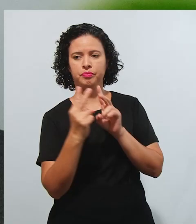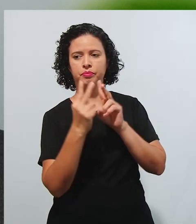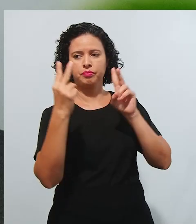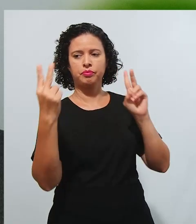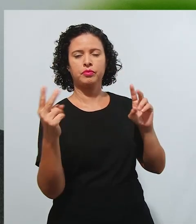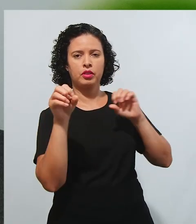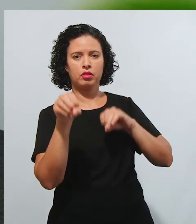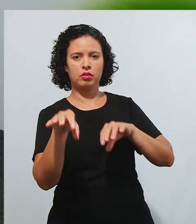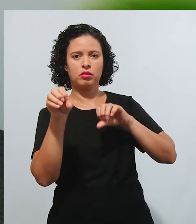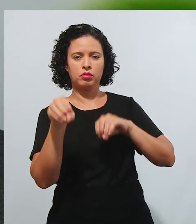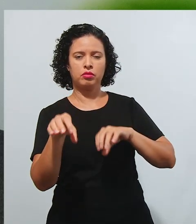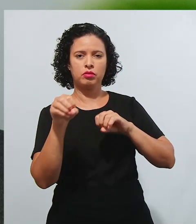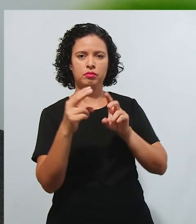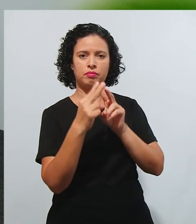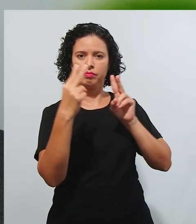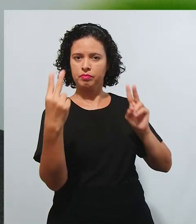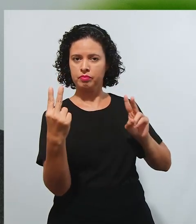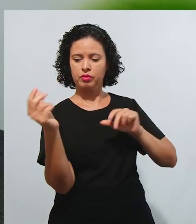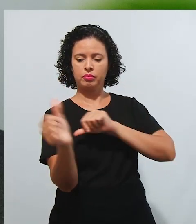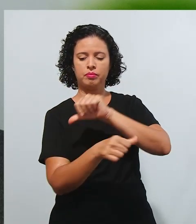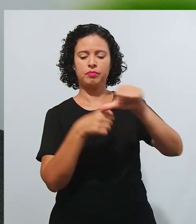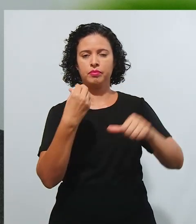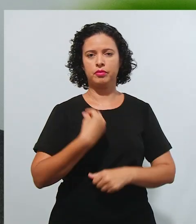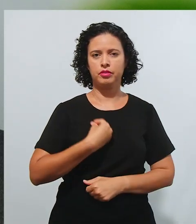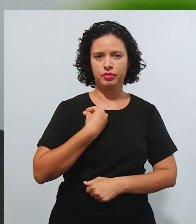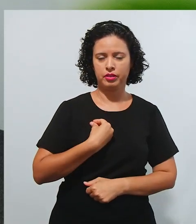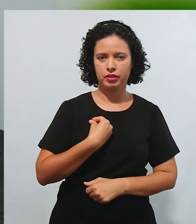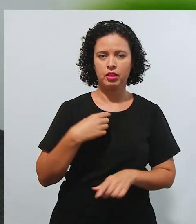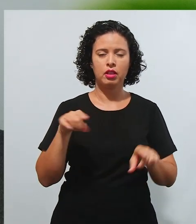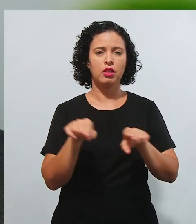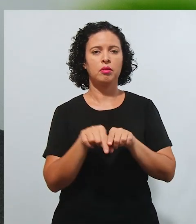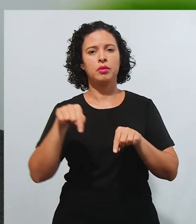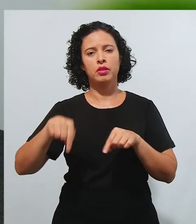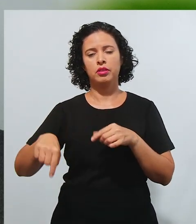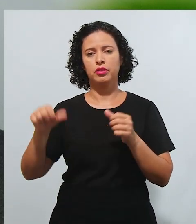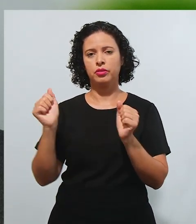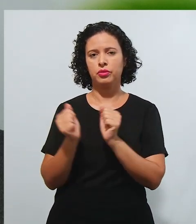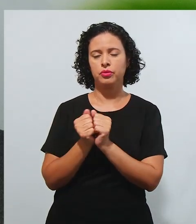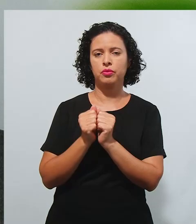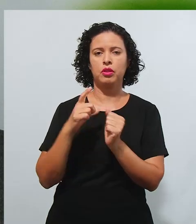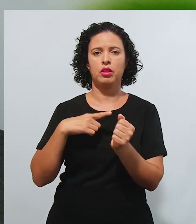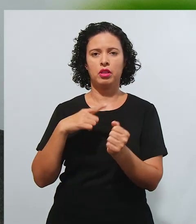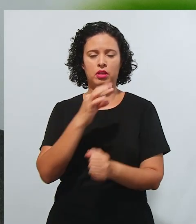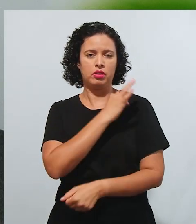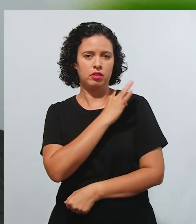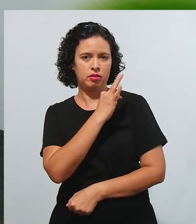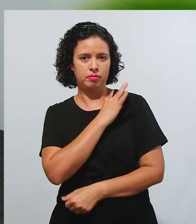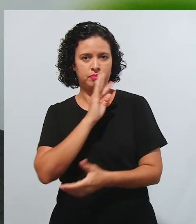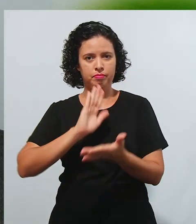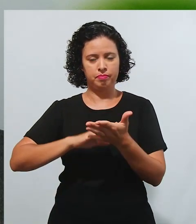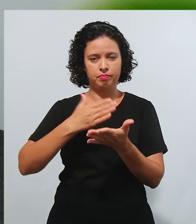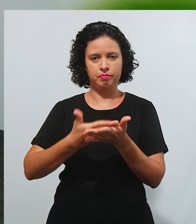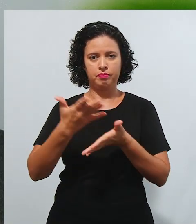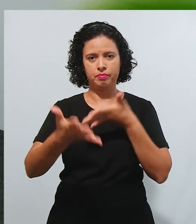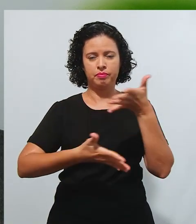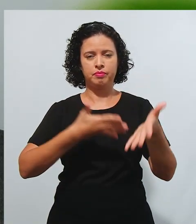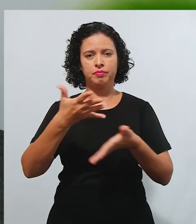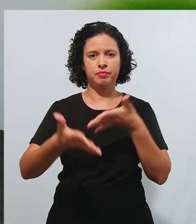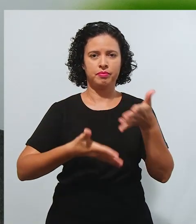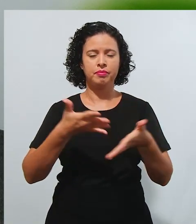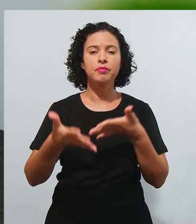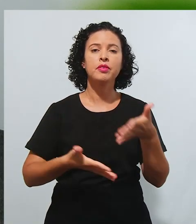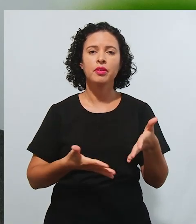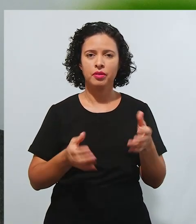Educação à distância, mudando realidades. E aqui no canto direito, você tem a Tamires fazendo a interpretação